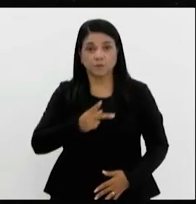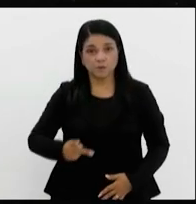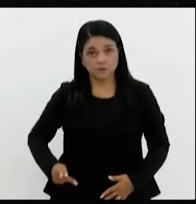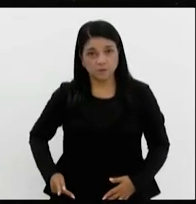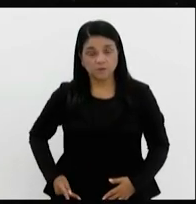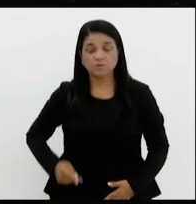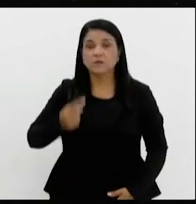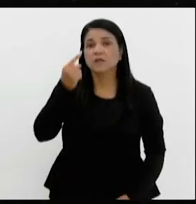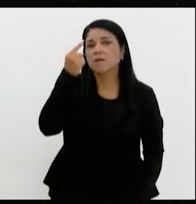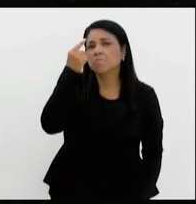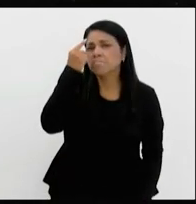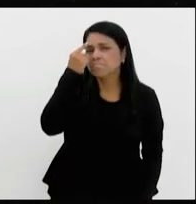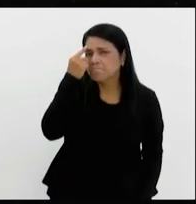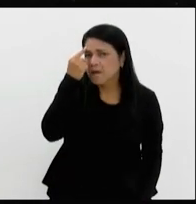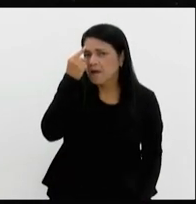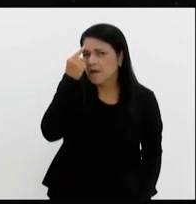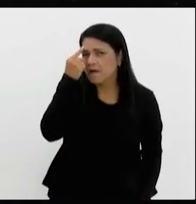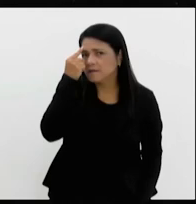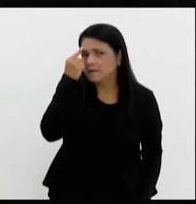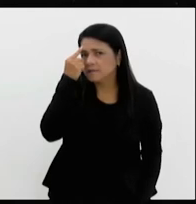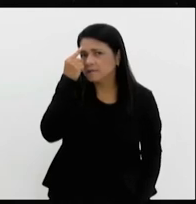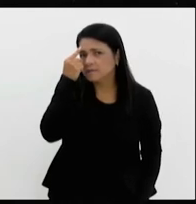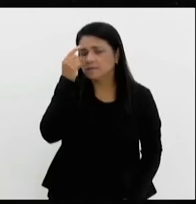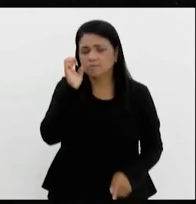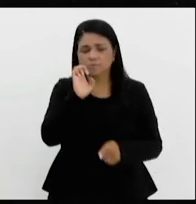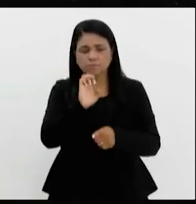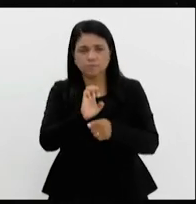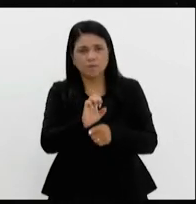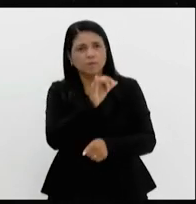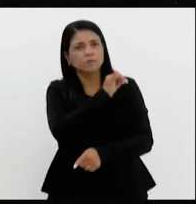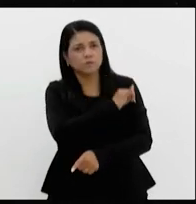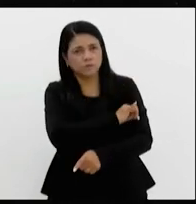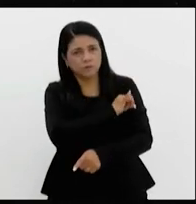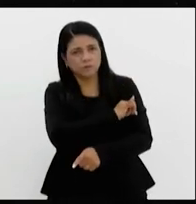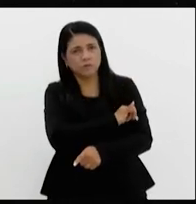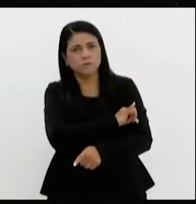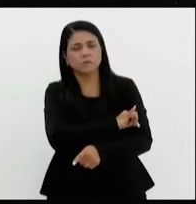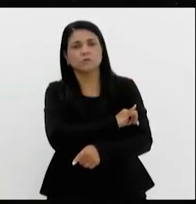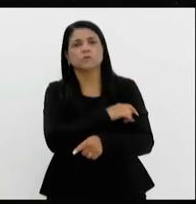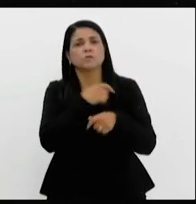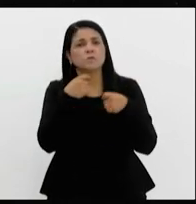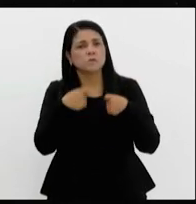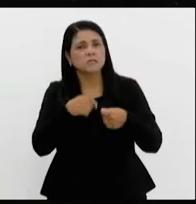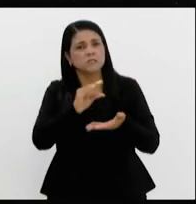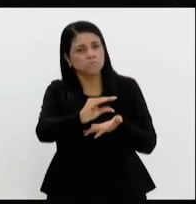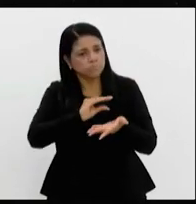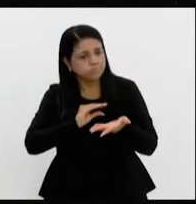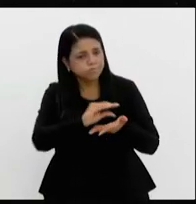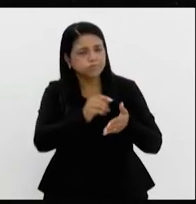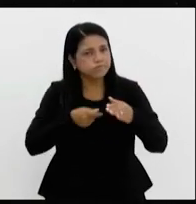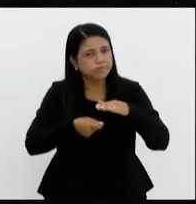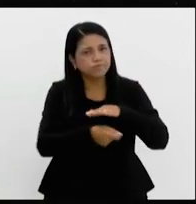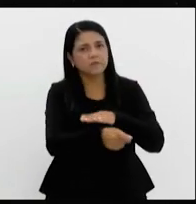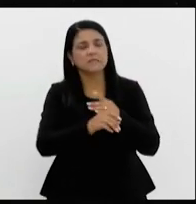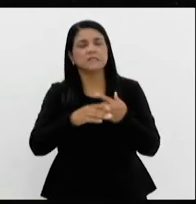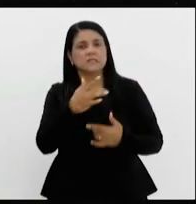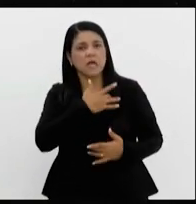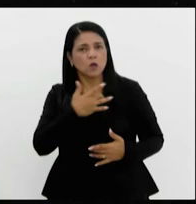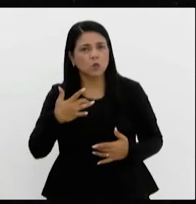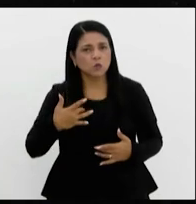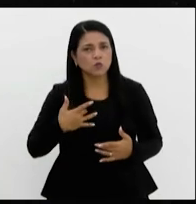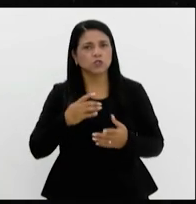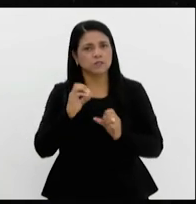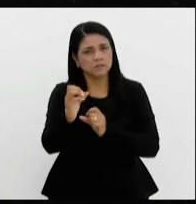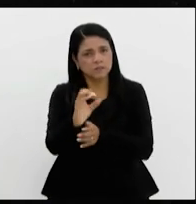pense um pouco mais no nosso estado aqui, que precisa tanto na questão da saúde, da segurança, da educação e tantas